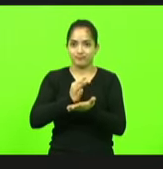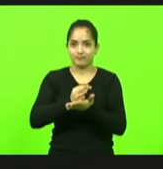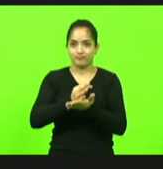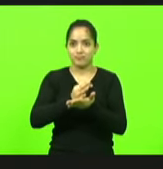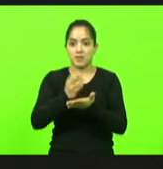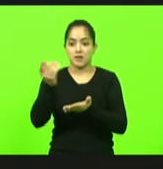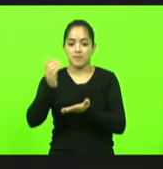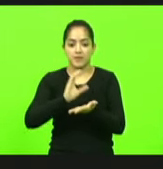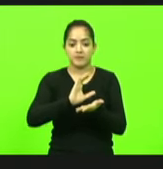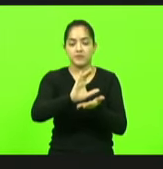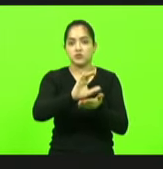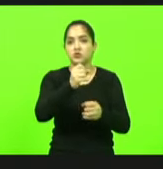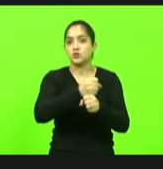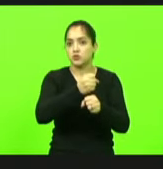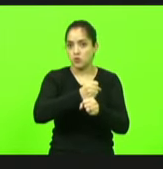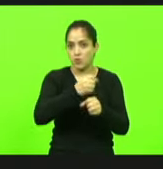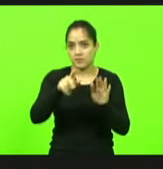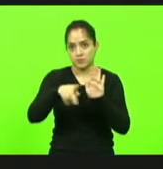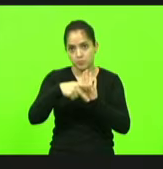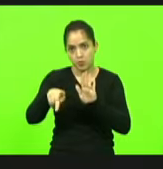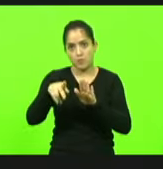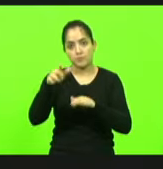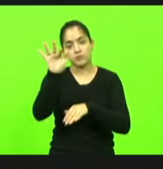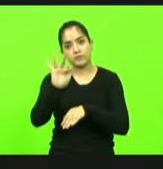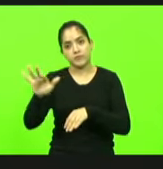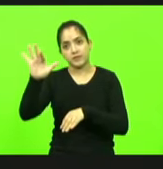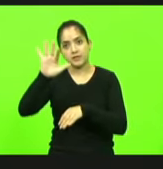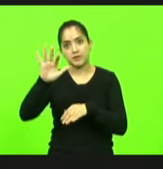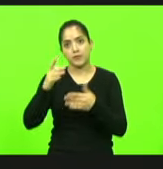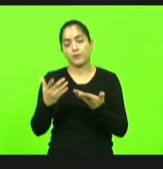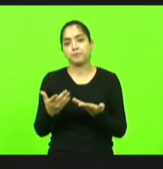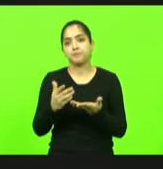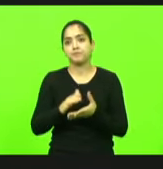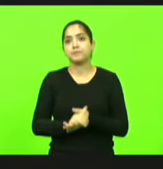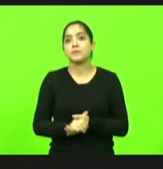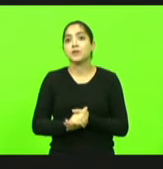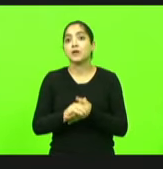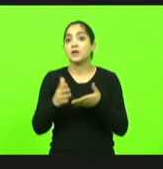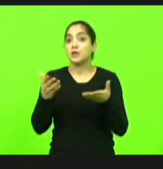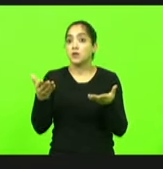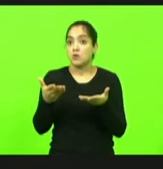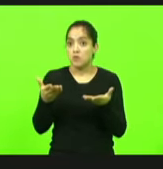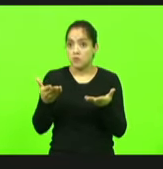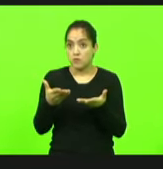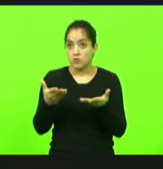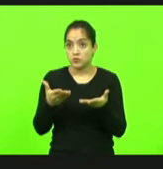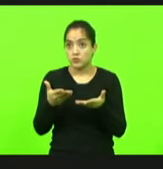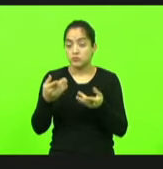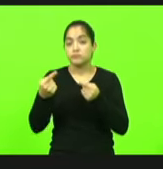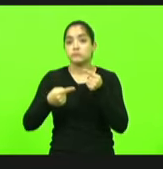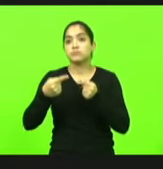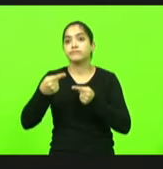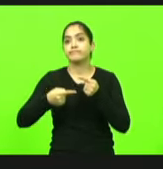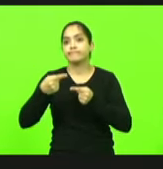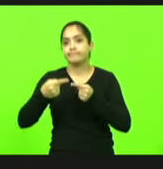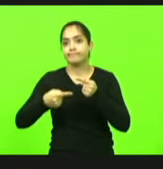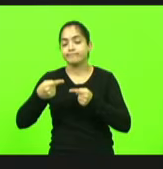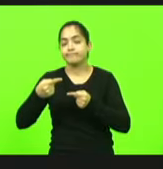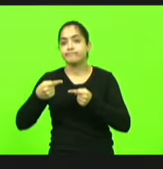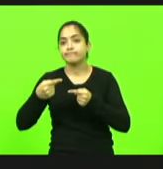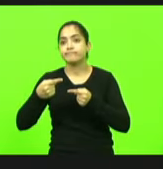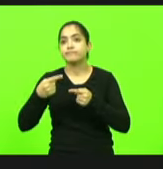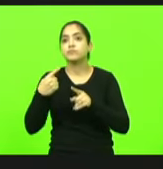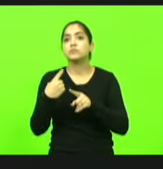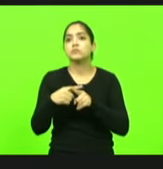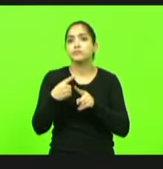federais, que seriam competências de um outro ente federativo. O que nós estamos aqui hoje debatendo só está acontecendo